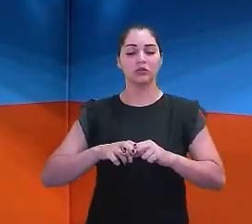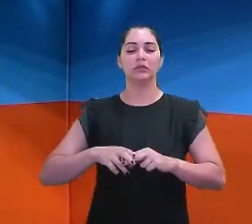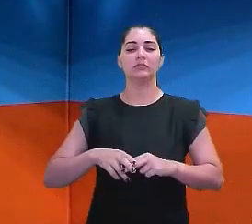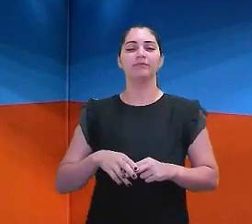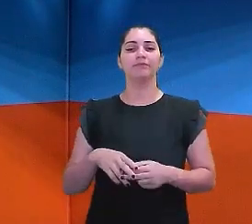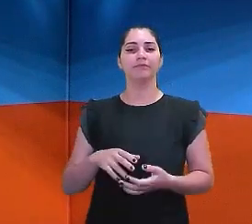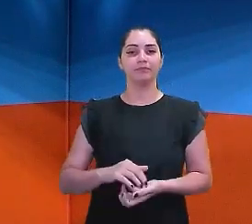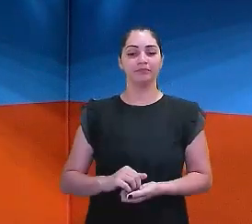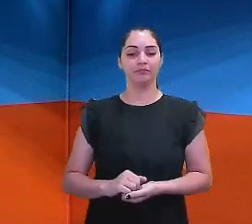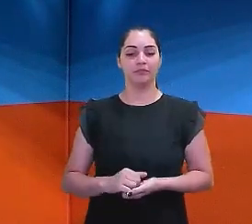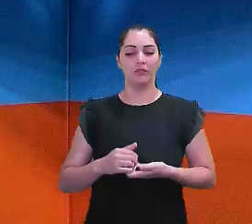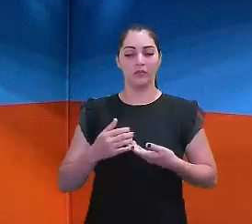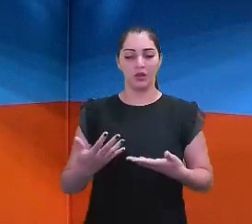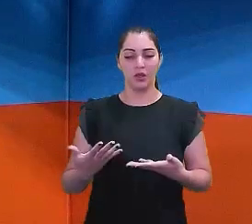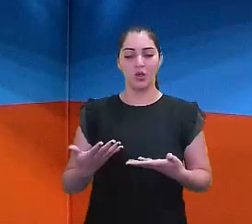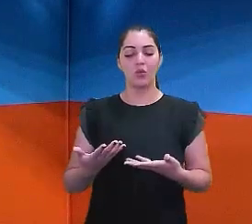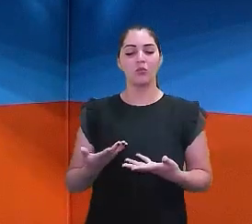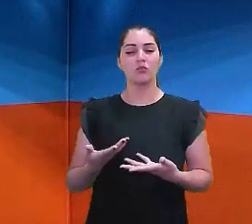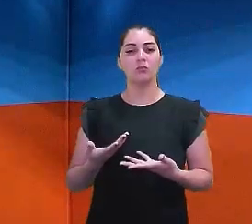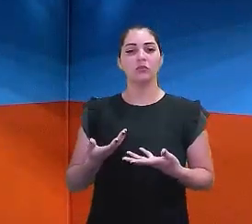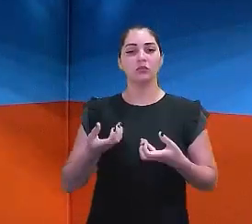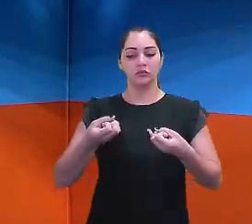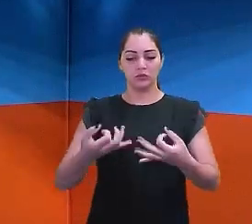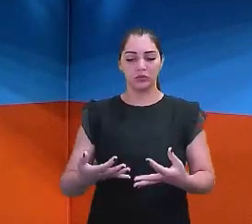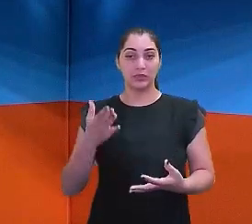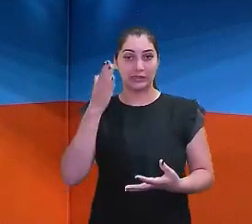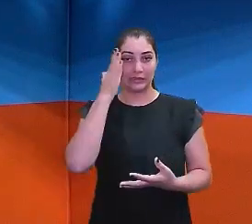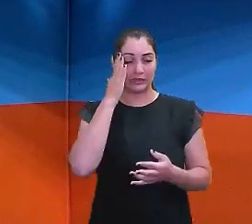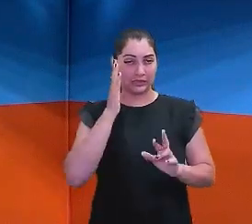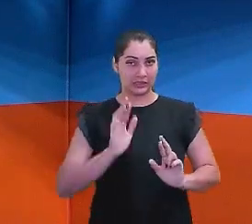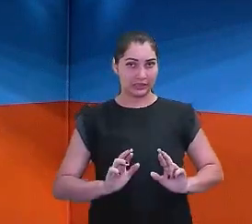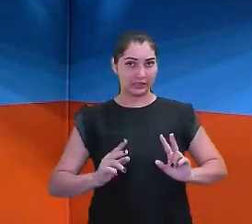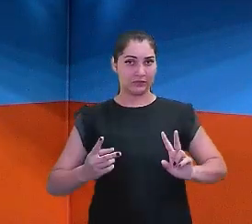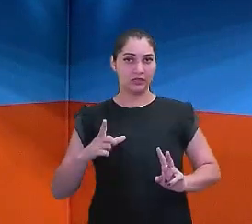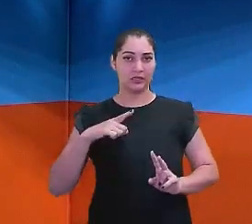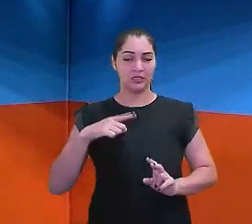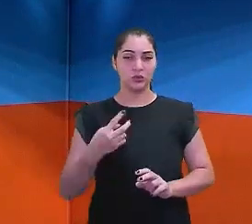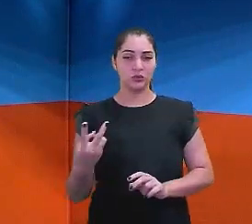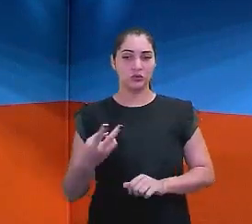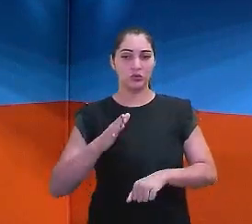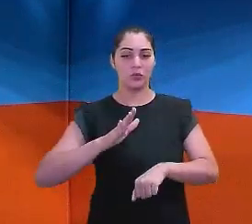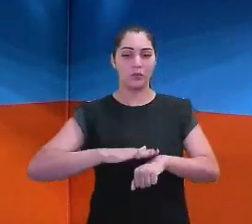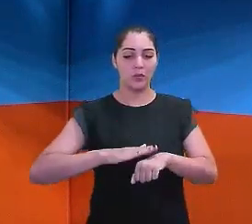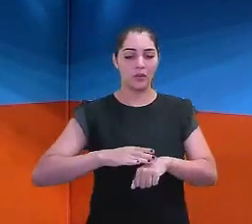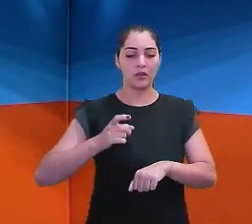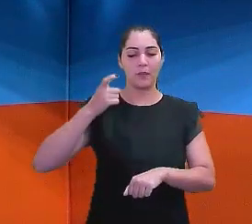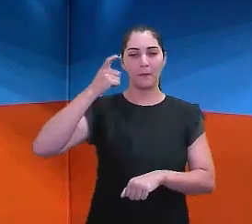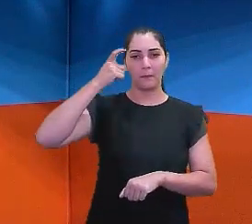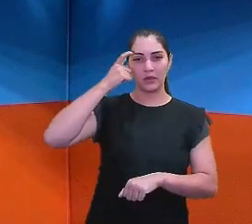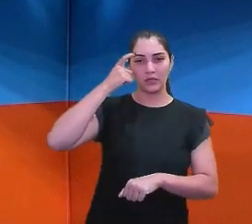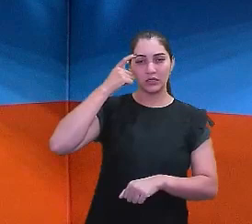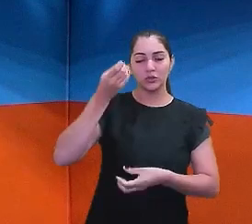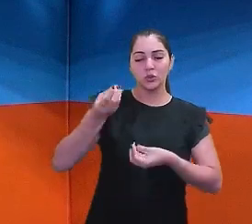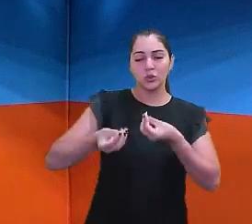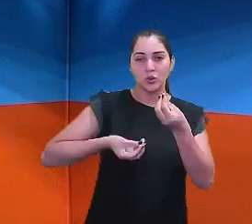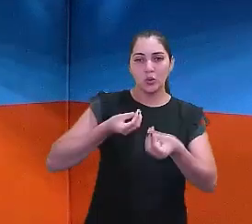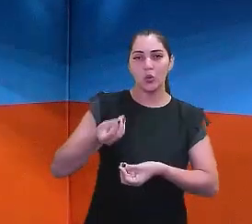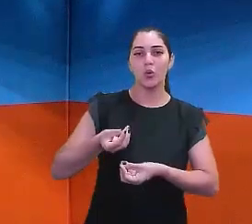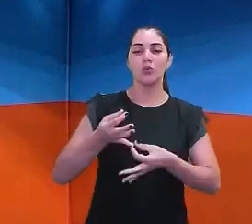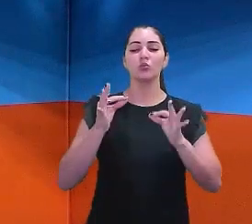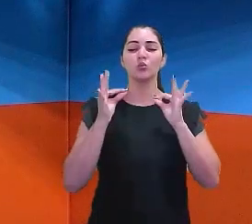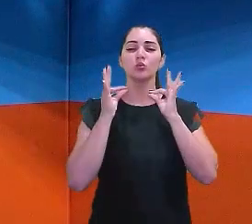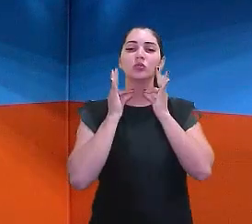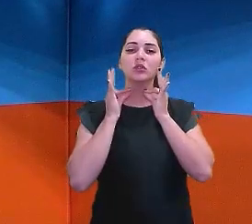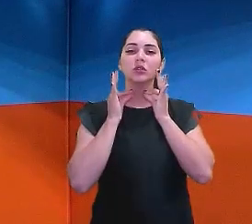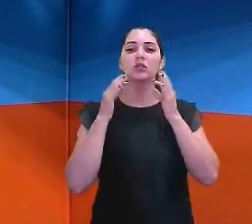exagerado. E aí, como a gente falou, entender a diferença desses dois momentos, pensando no bom funcionamento da tireoide, como ela